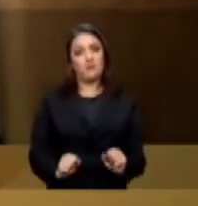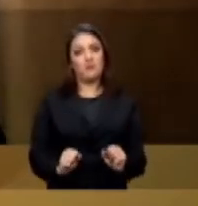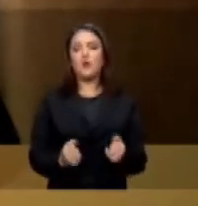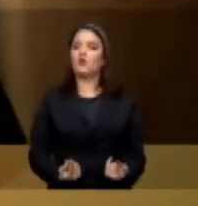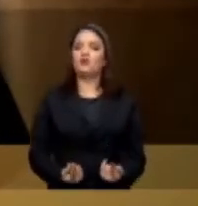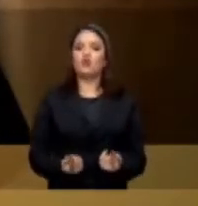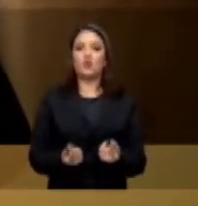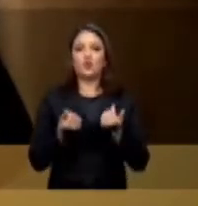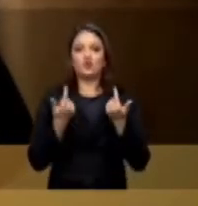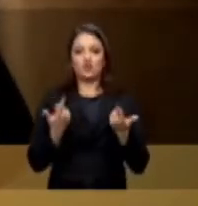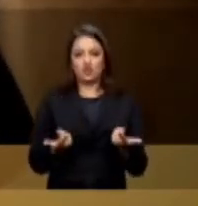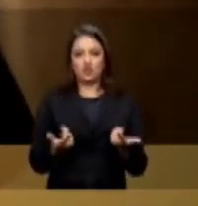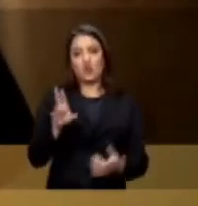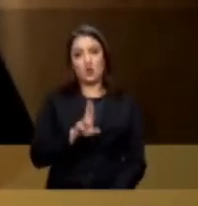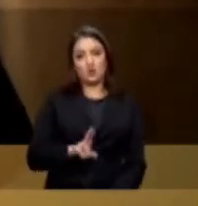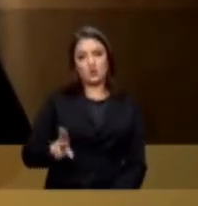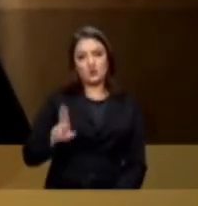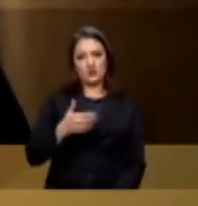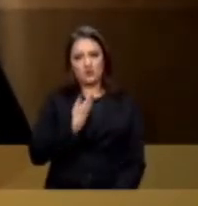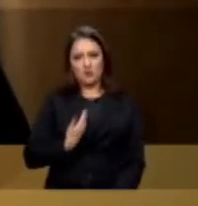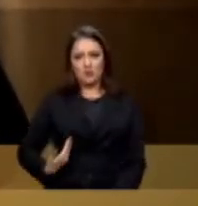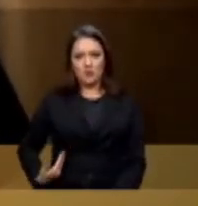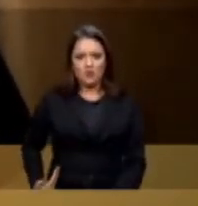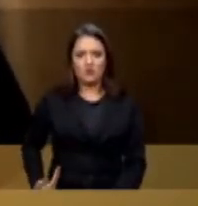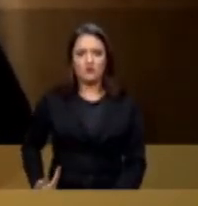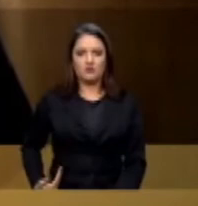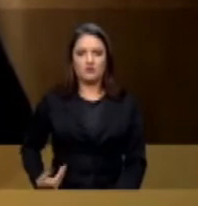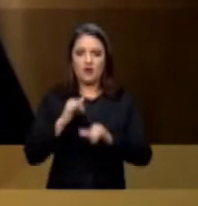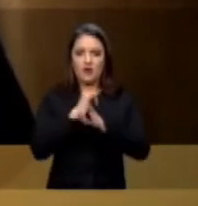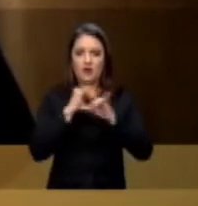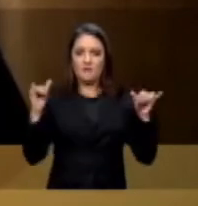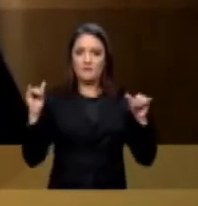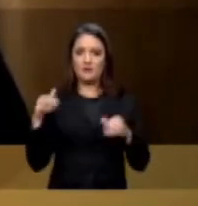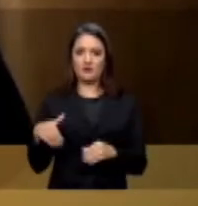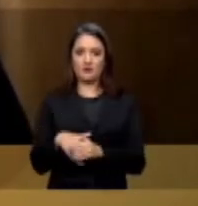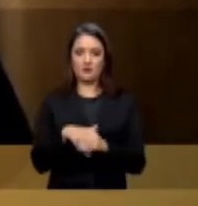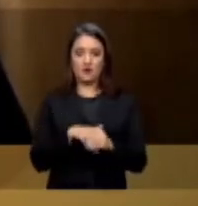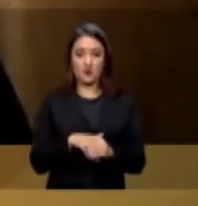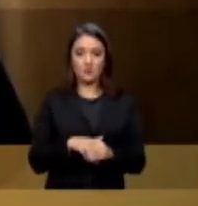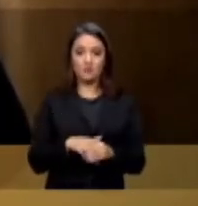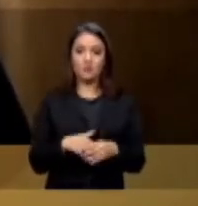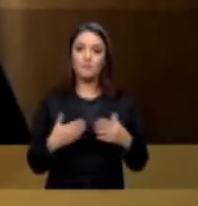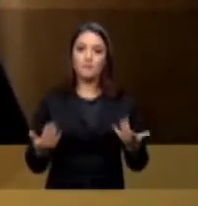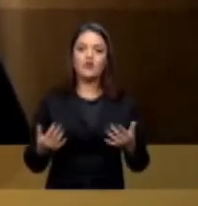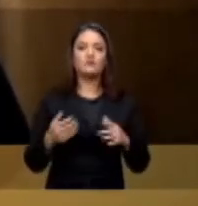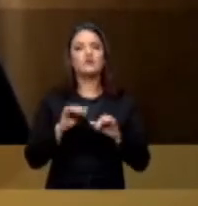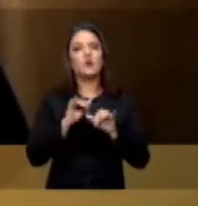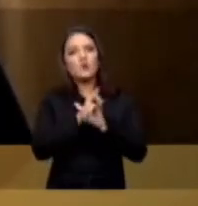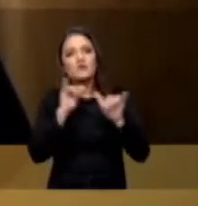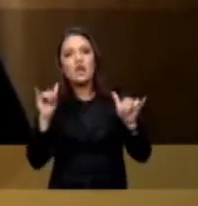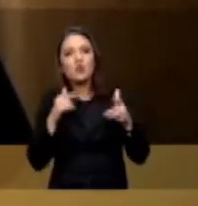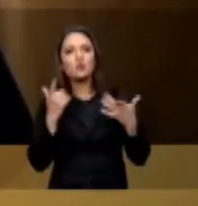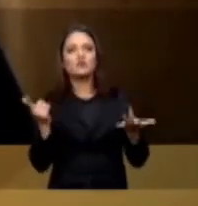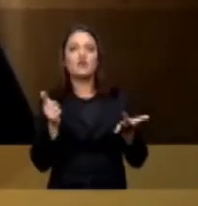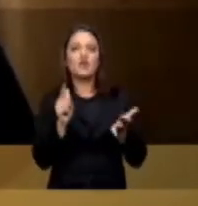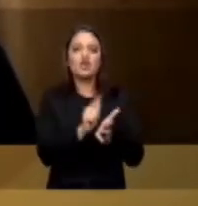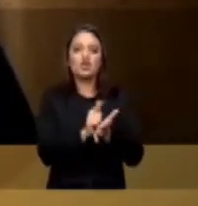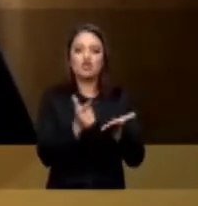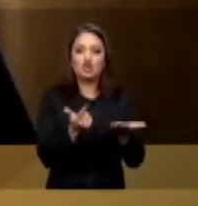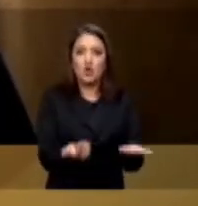gastos públicos em campanhas eleitorais. Se os anúncios em jornais